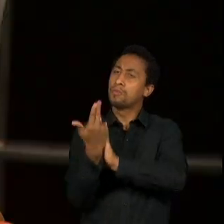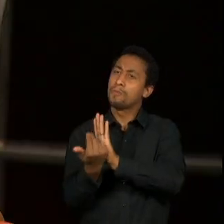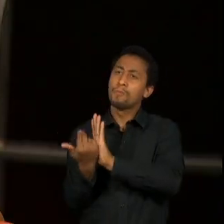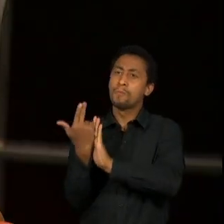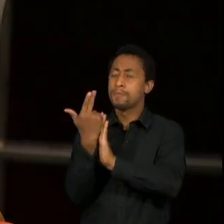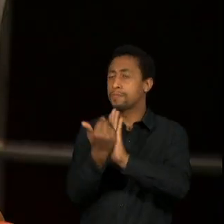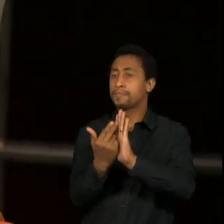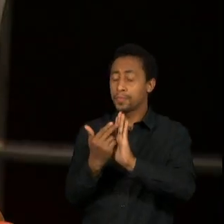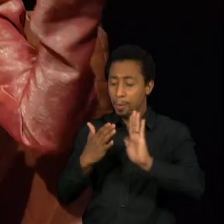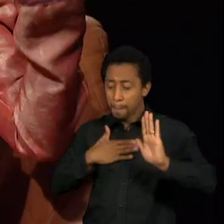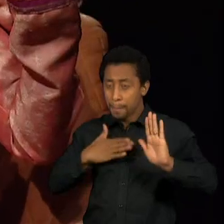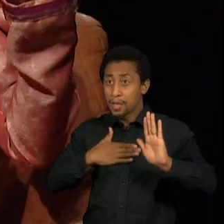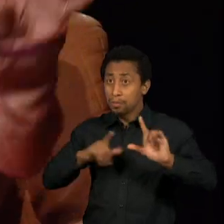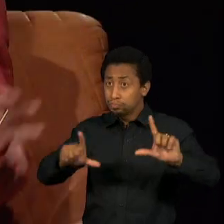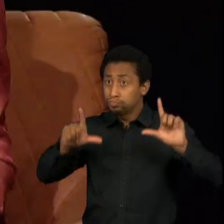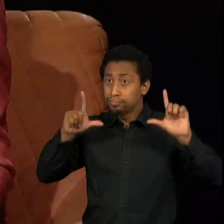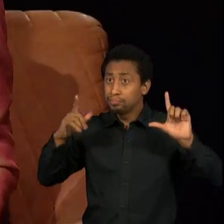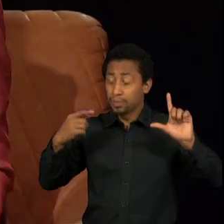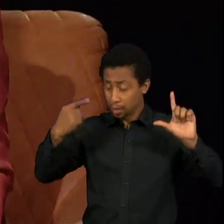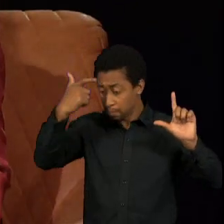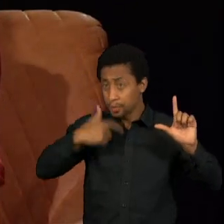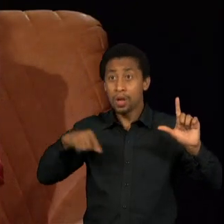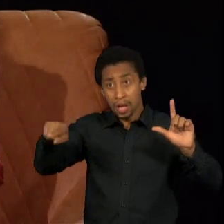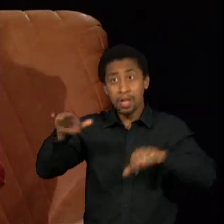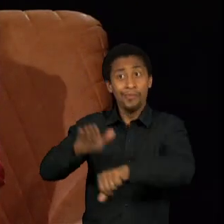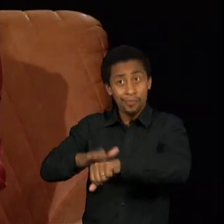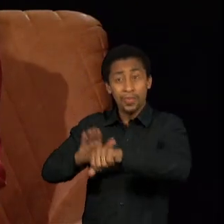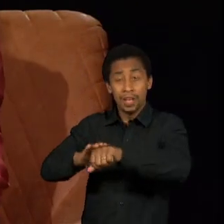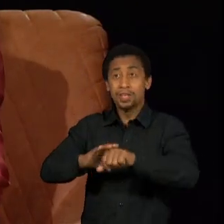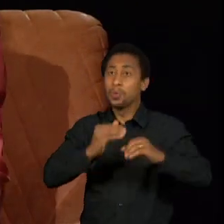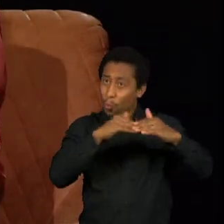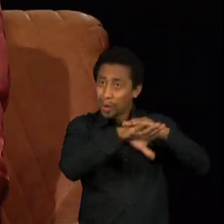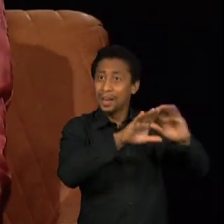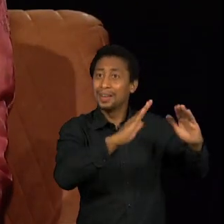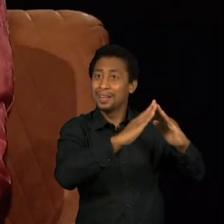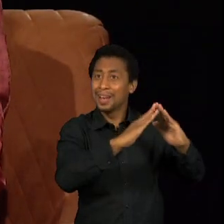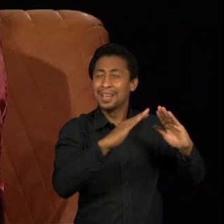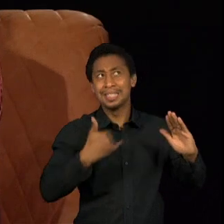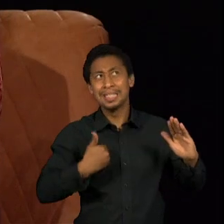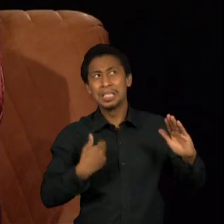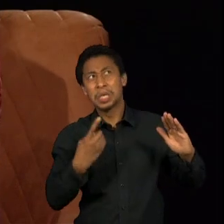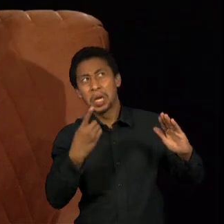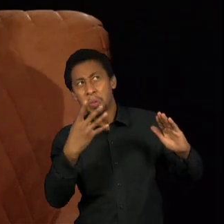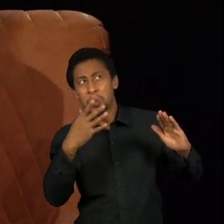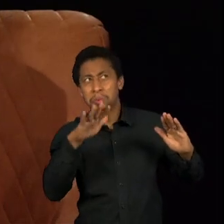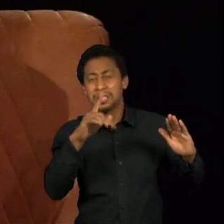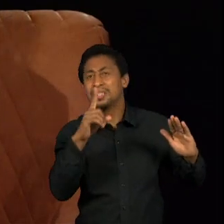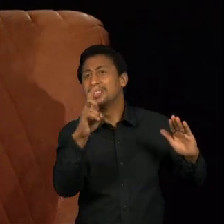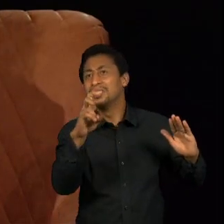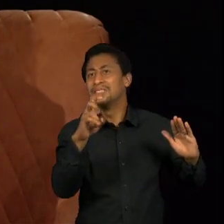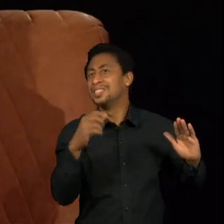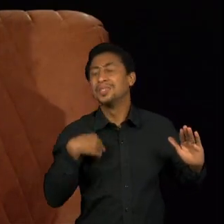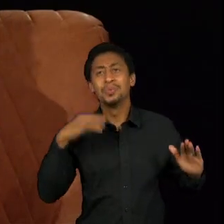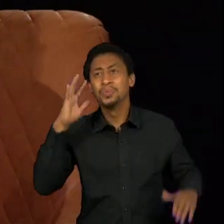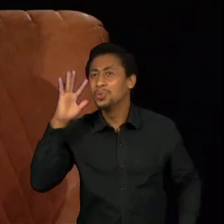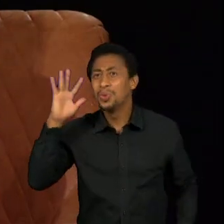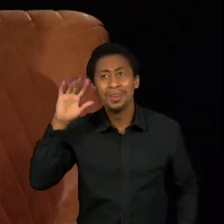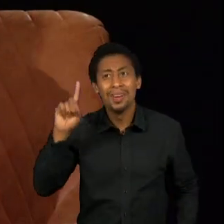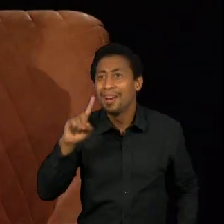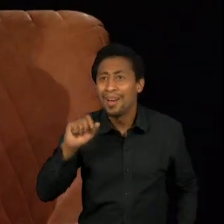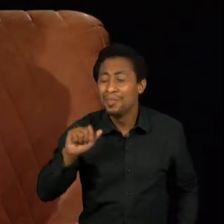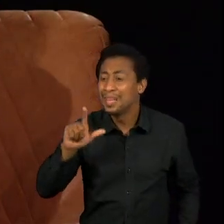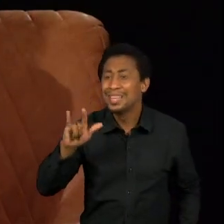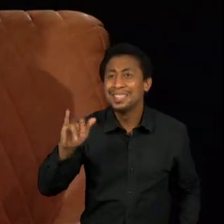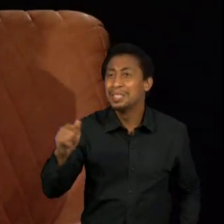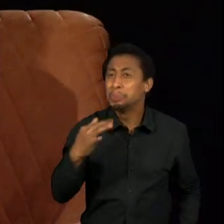É lindíssimo, eu tenho ele em casa. Eu devia ter uns 14 para 15 anos. Não é? A Lia nem sonhava ainda com a Bahia,